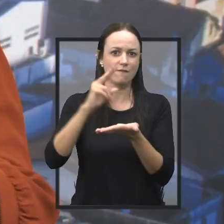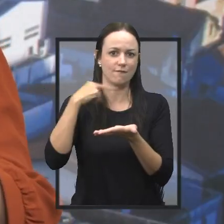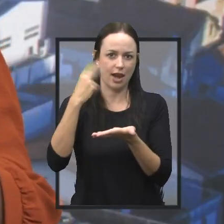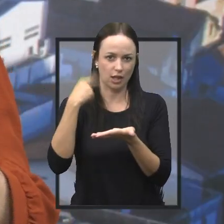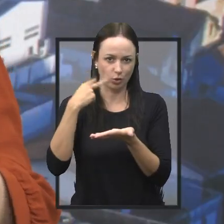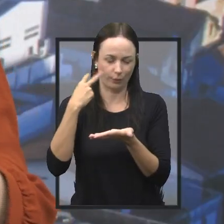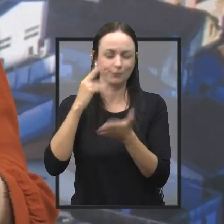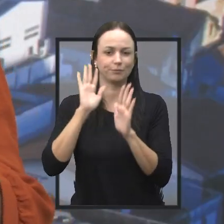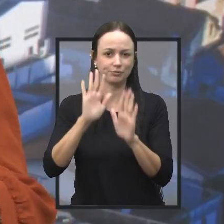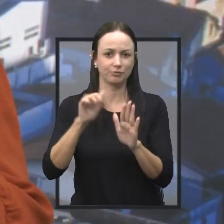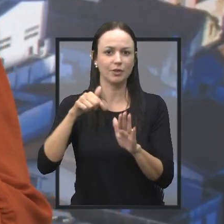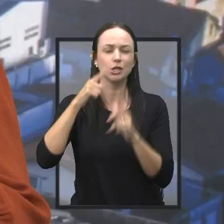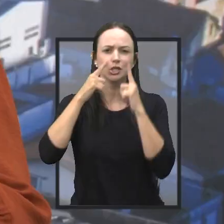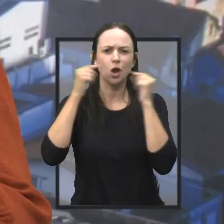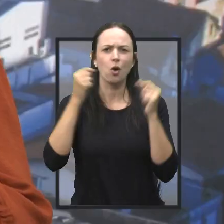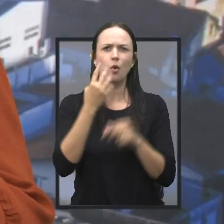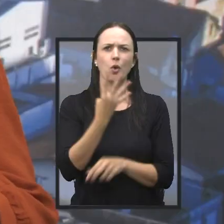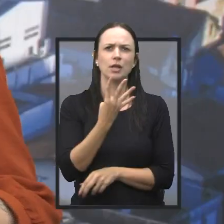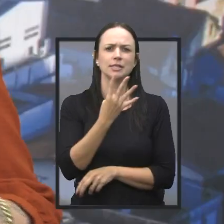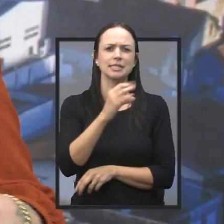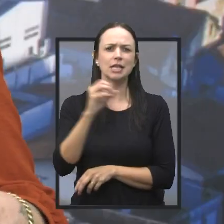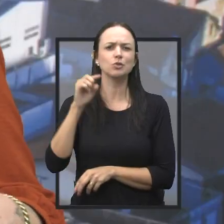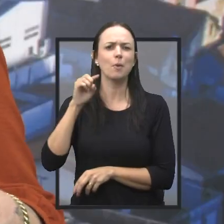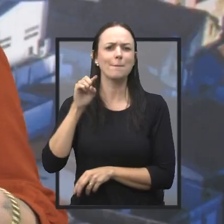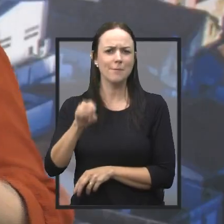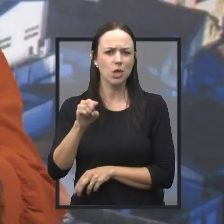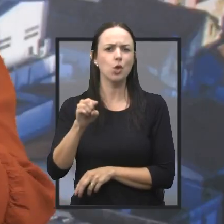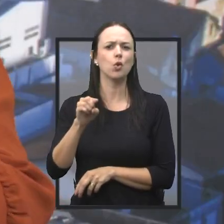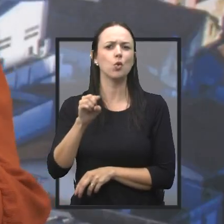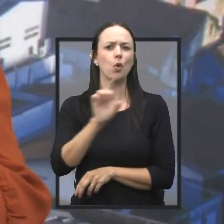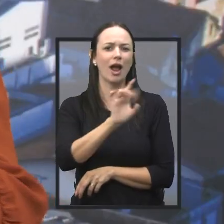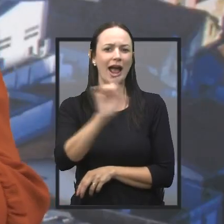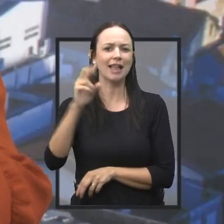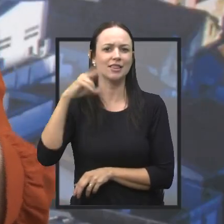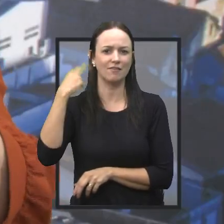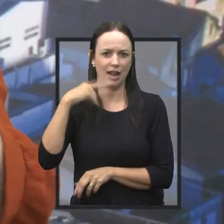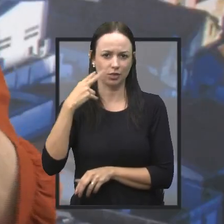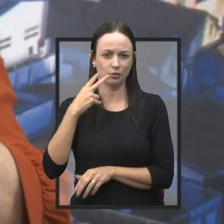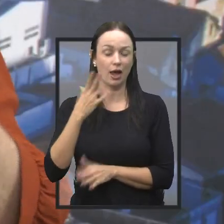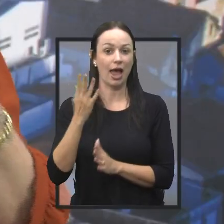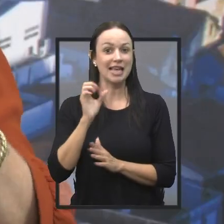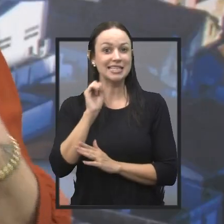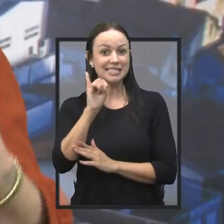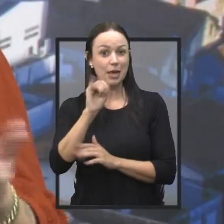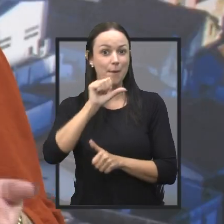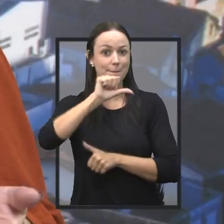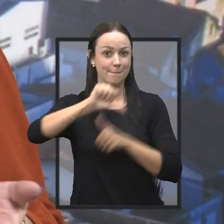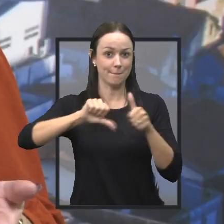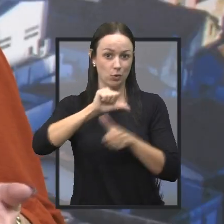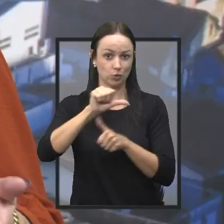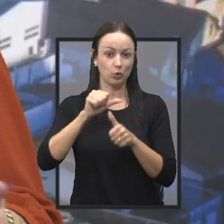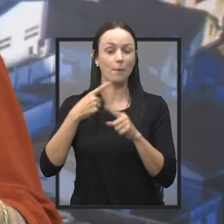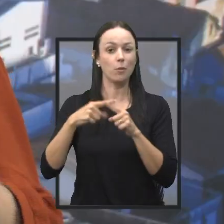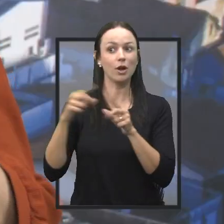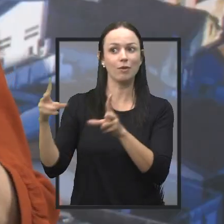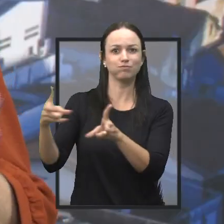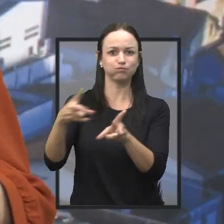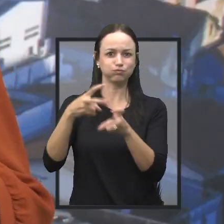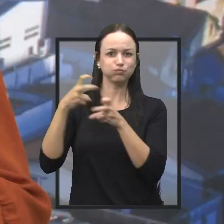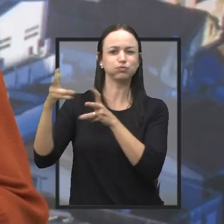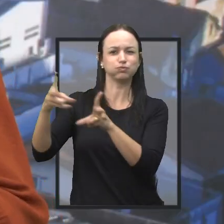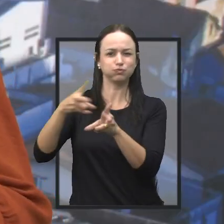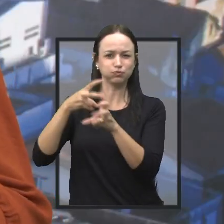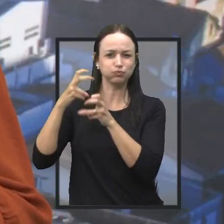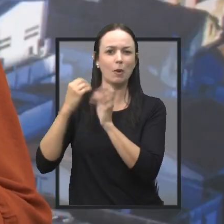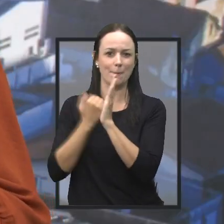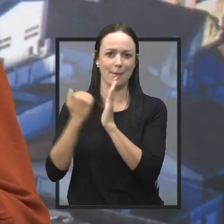vez, nós tivemos em torno de 400 mil para cada vereador. Com esta alteração, e considerando que a arrecadação foi um pouco maior, a gente vai